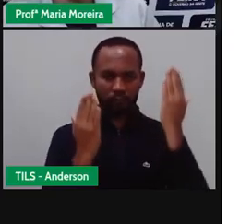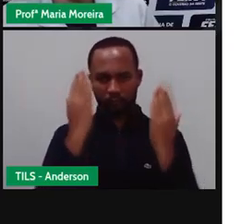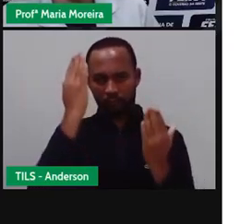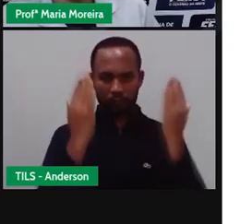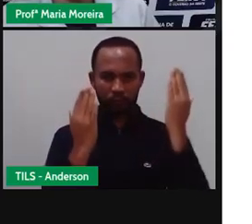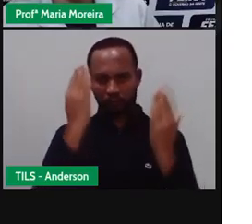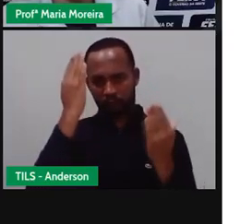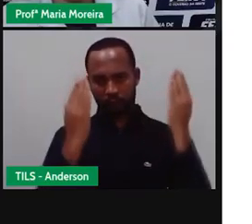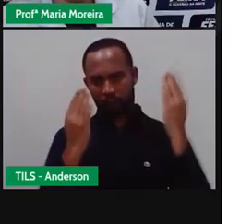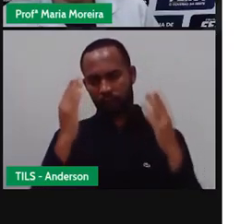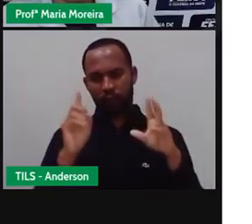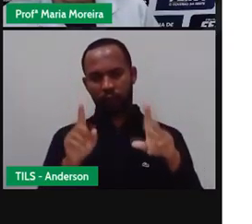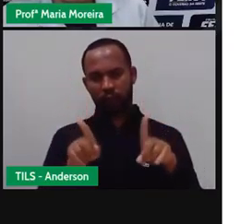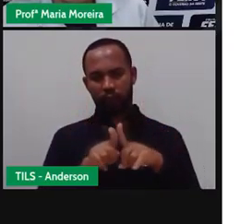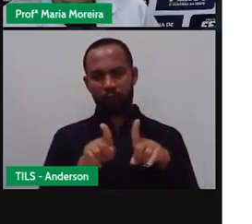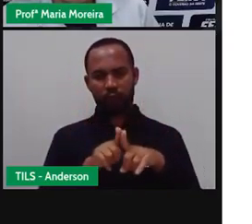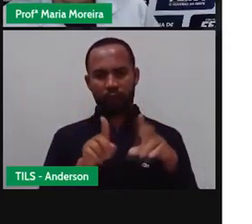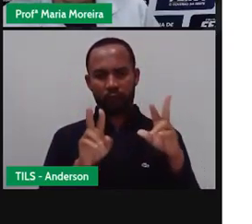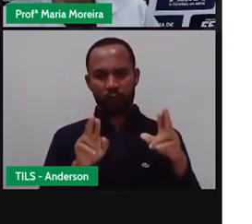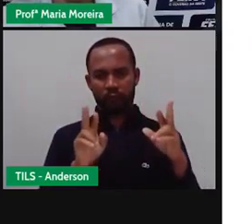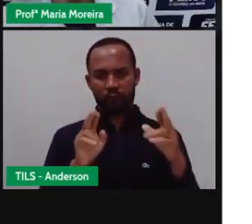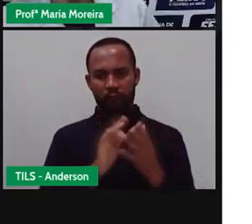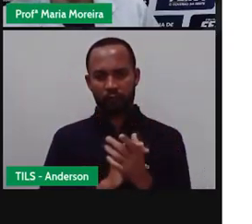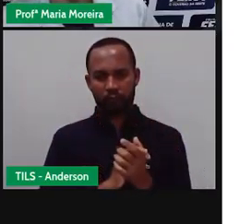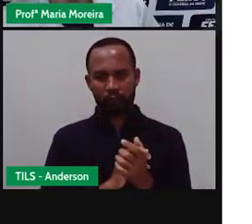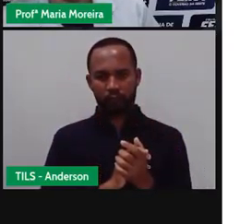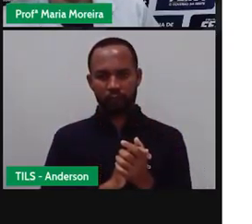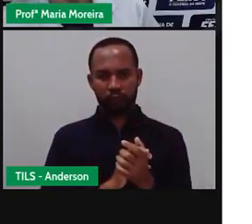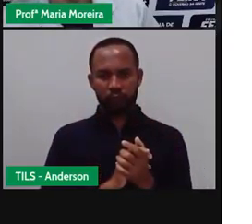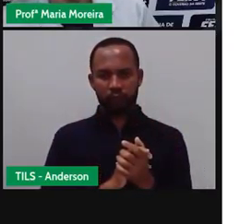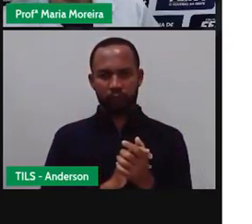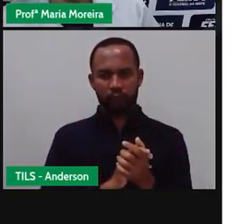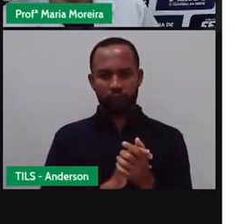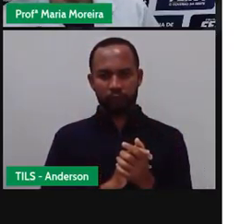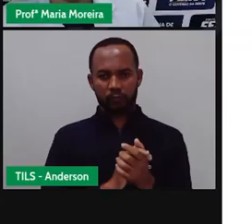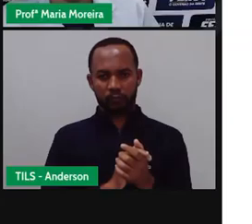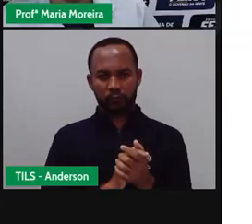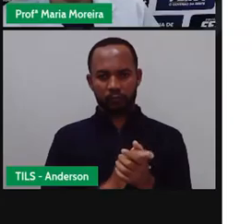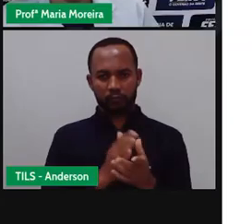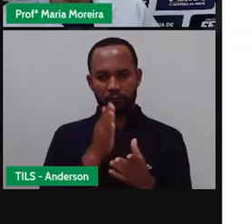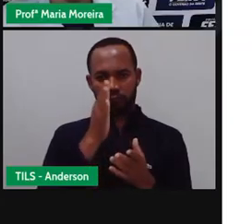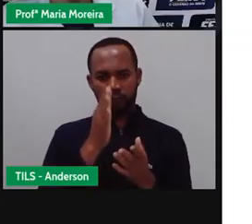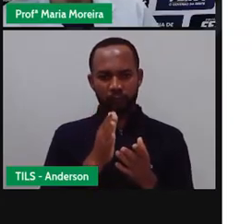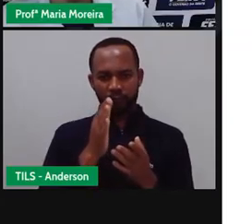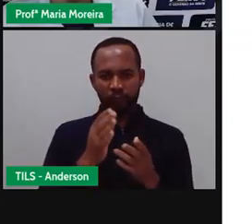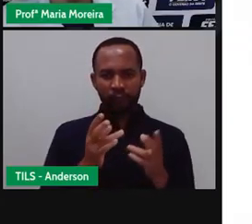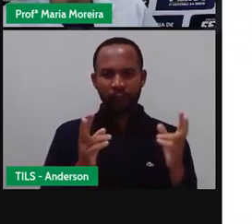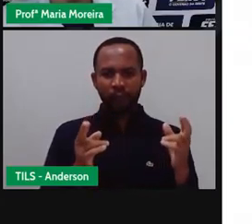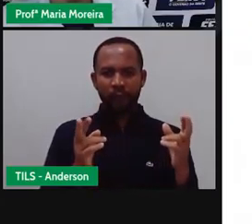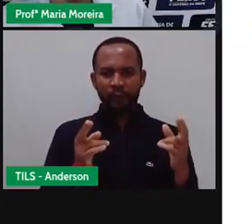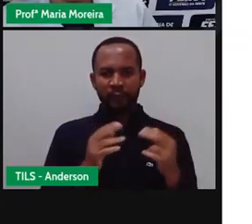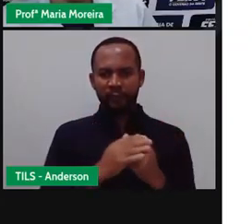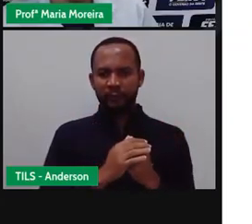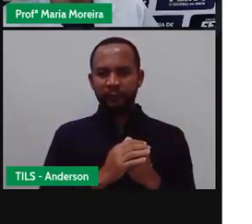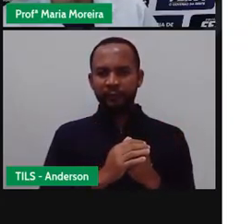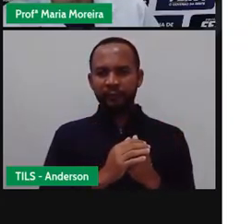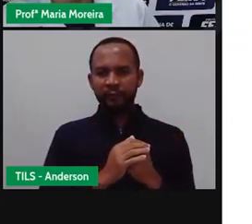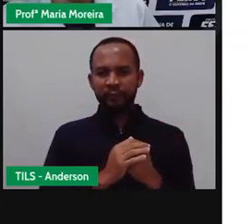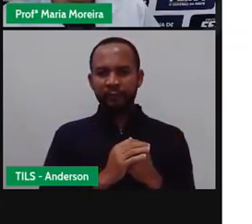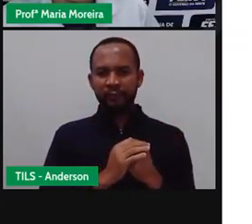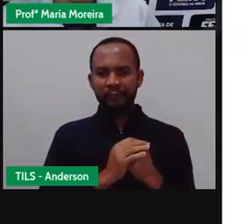outra formiga, né? Isso, se eu passar, ó, uma linha aqui, o que tem desse lado eu vou ter desse. Perceba, ó, até a divisão das